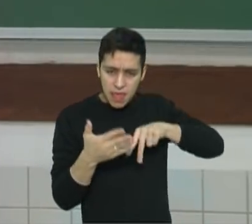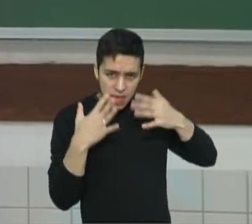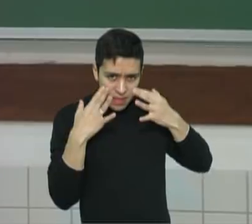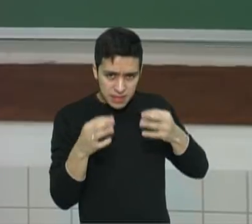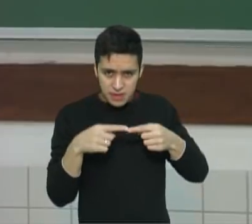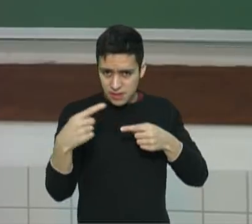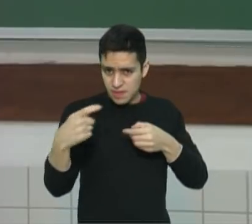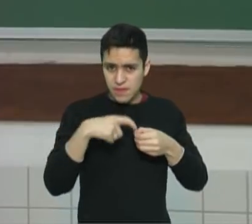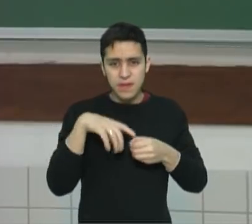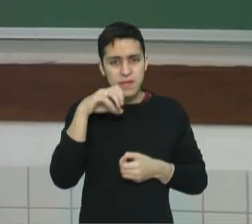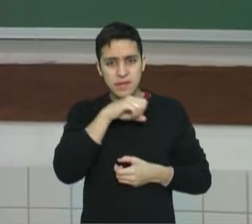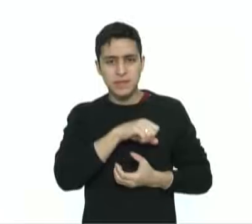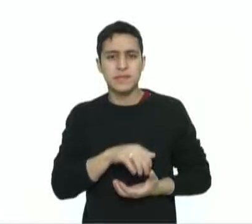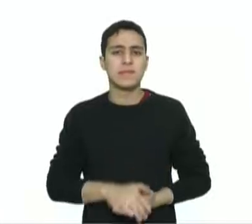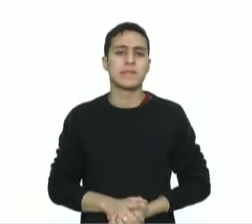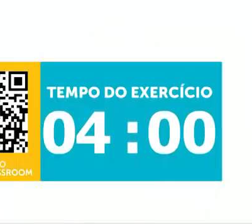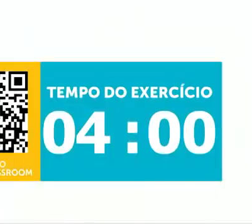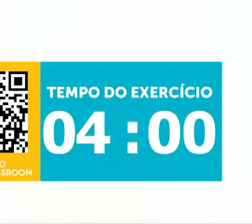a gente volta já já.